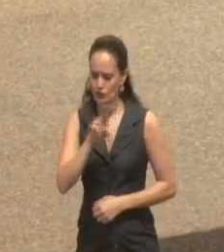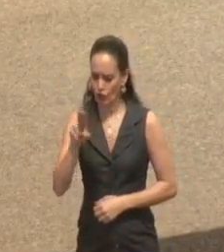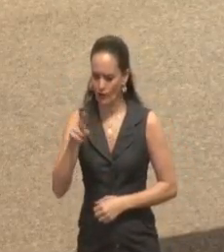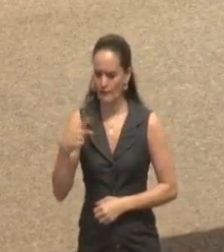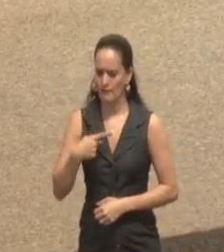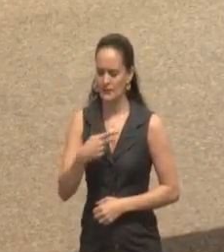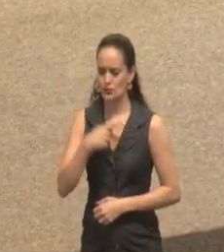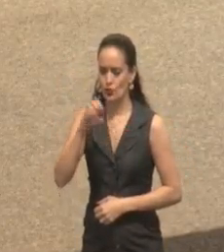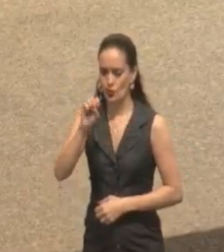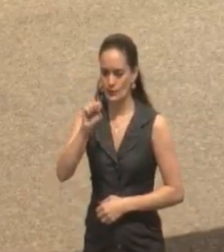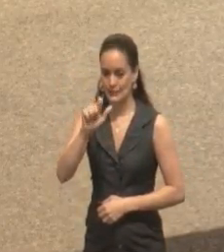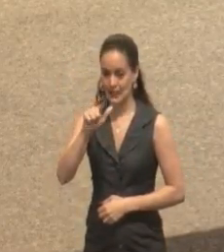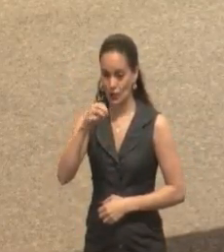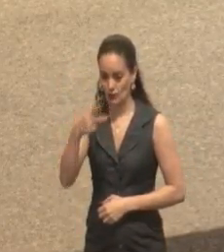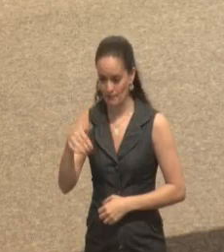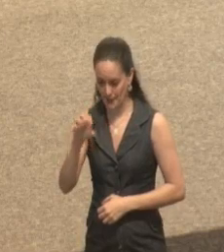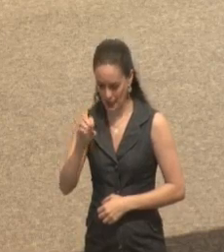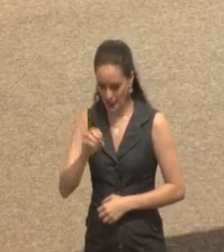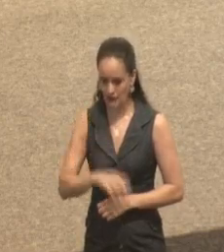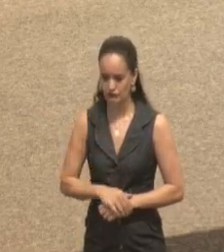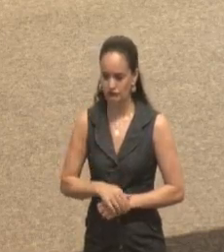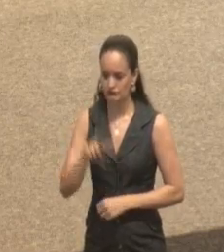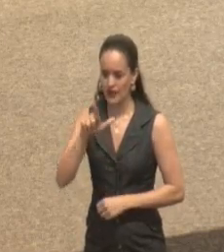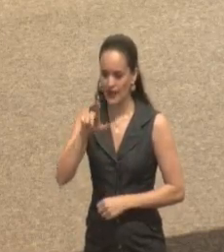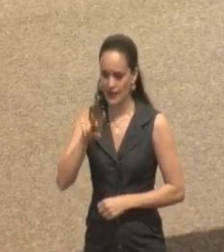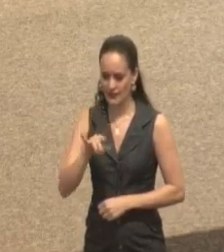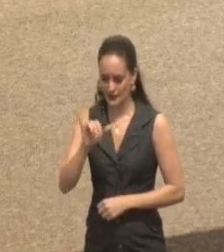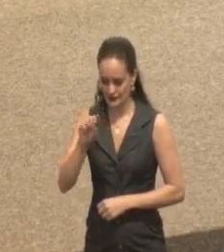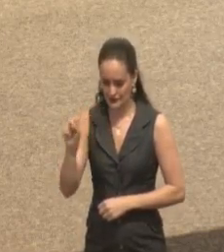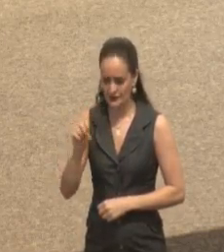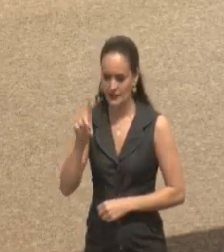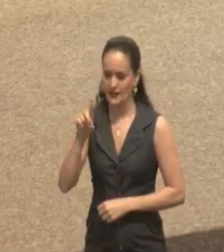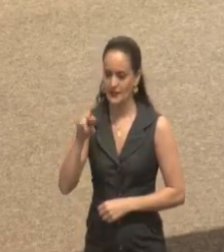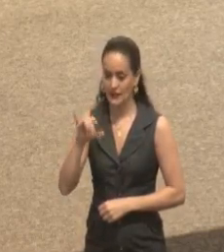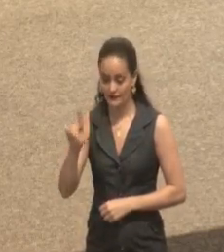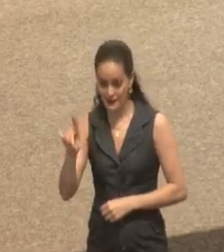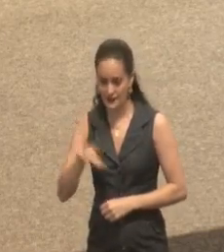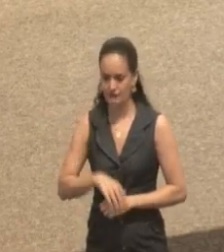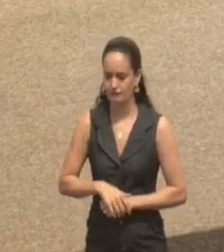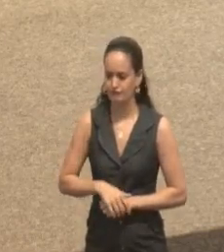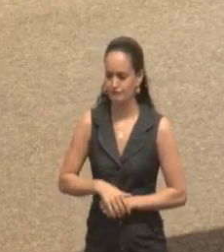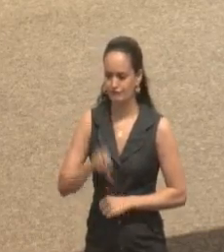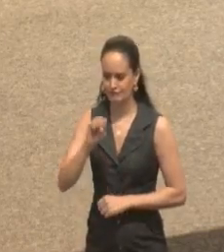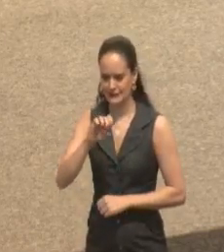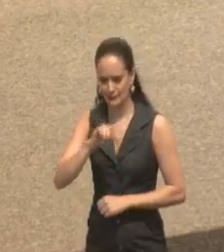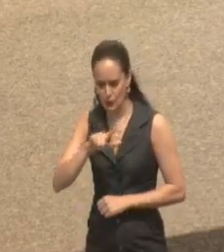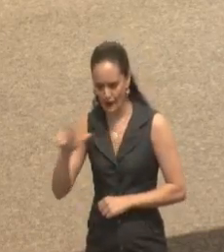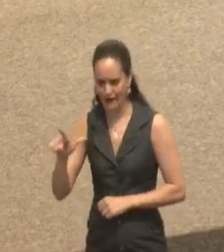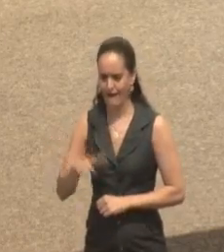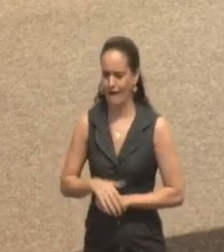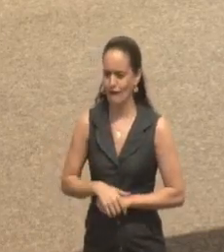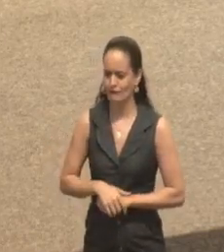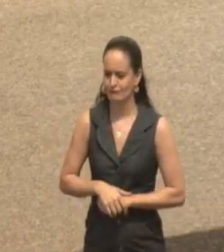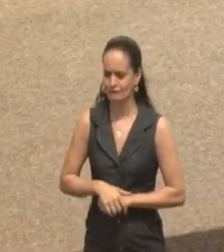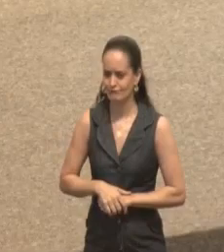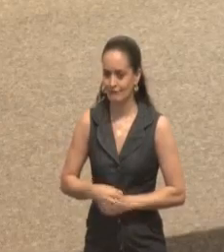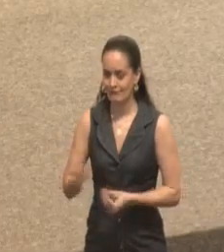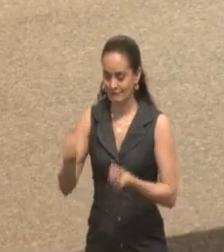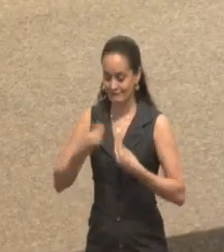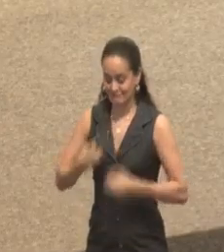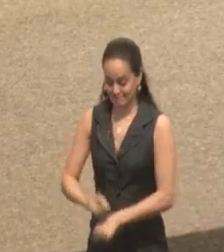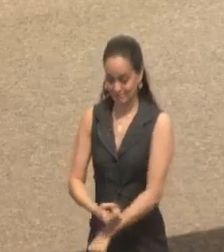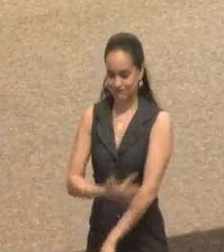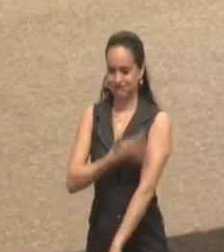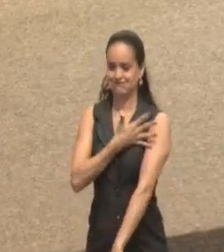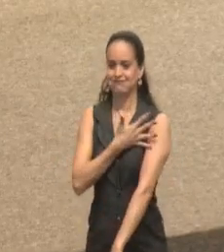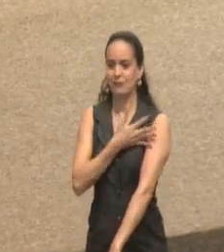pastor Salomão Ginsburg, Lewis Bratcher, Davi Gomes, Samuel Mead, nos inspiram até hoje